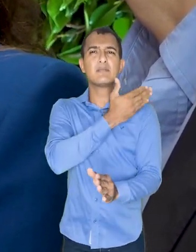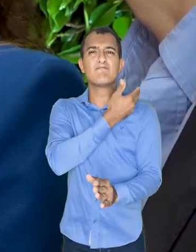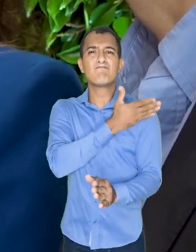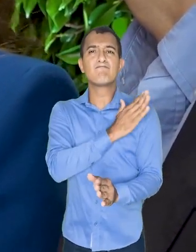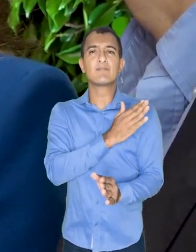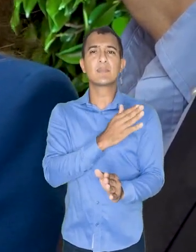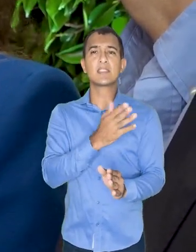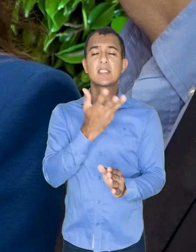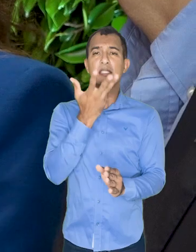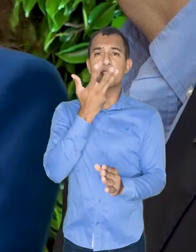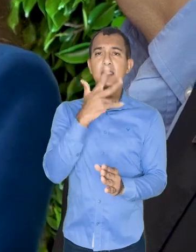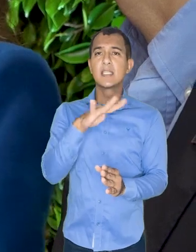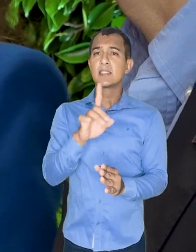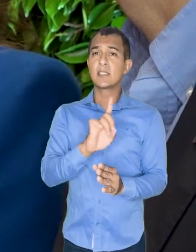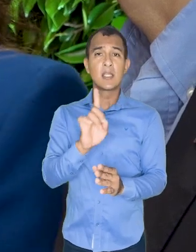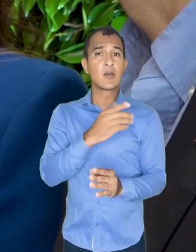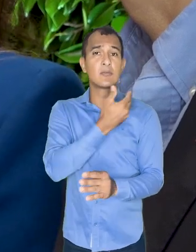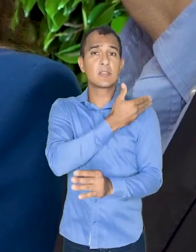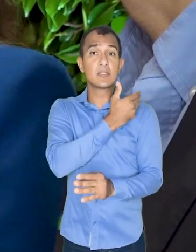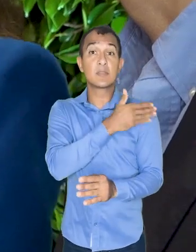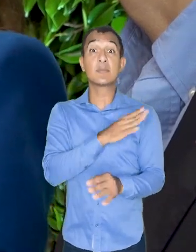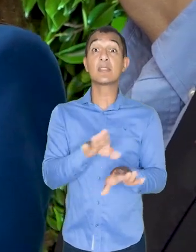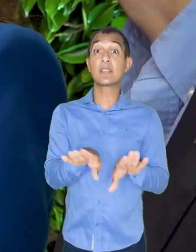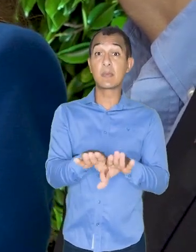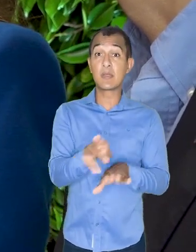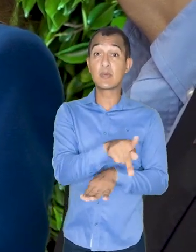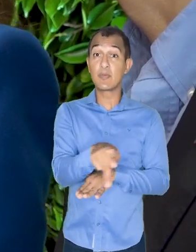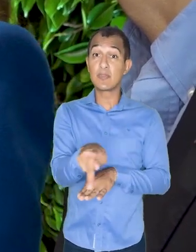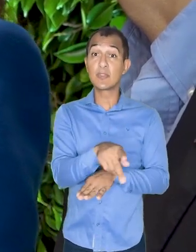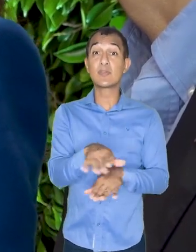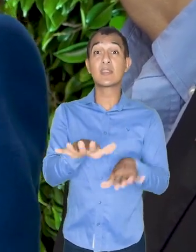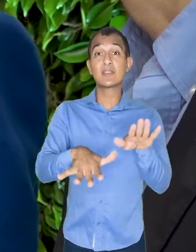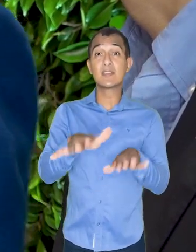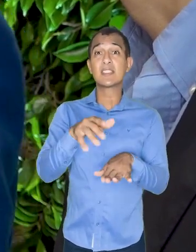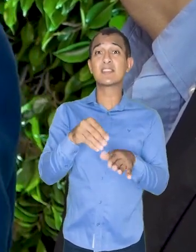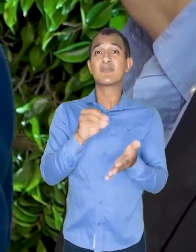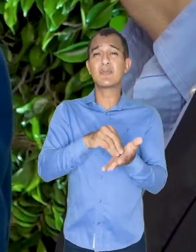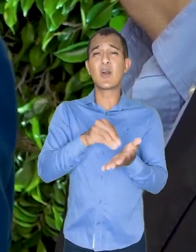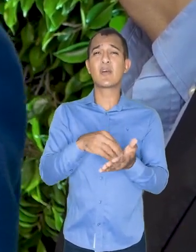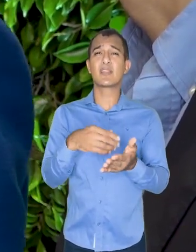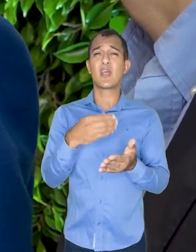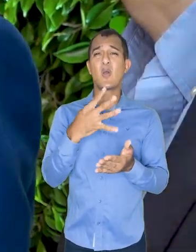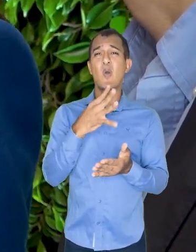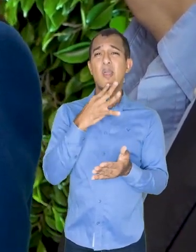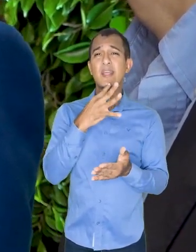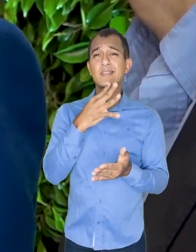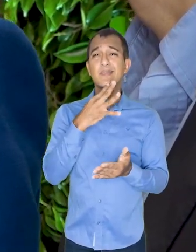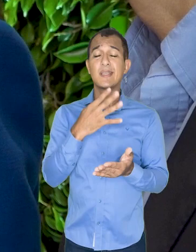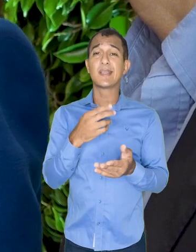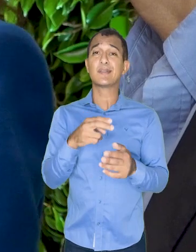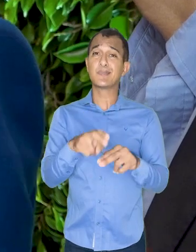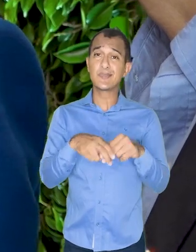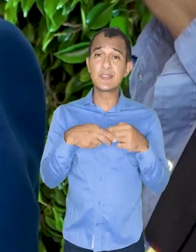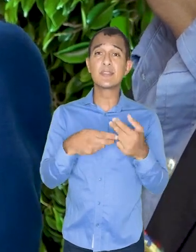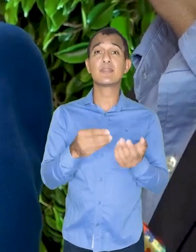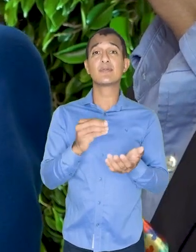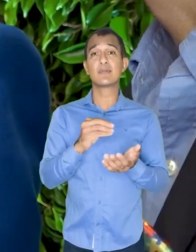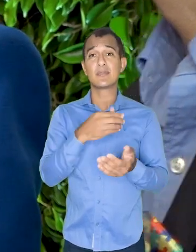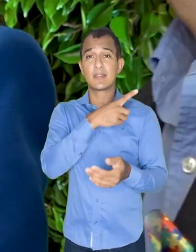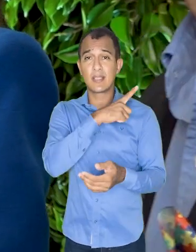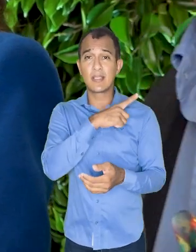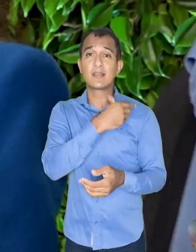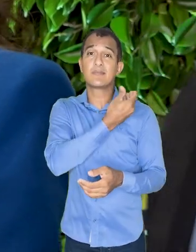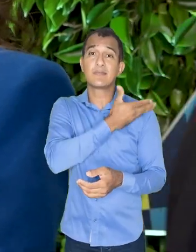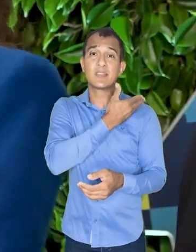que as crianças não se discriminem umas às outras, que os professores, às vezes, por falta de conhecimento, né? Por que quer discriminar? Porque por falta de conhecimento